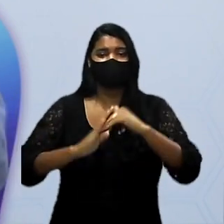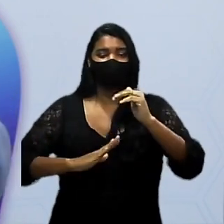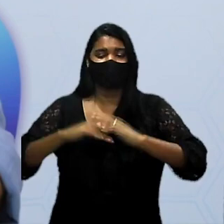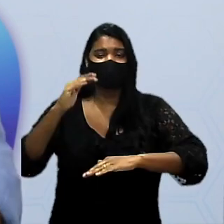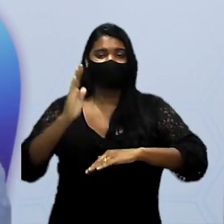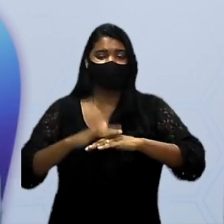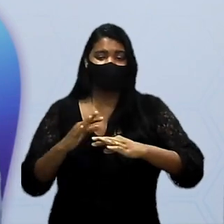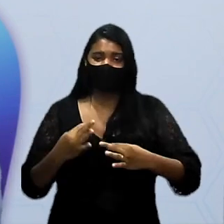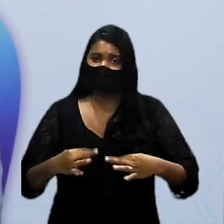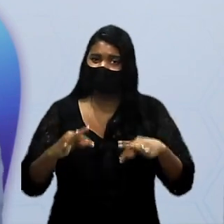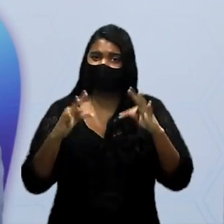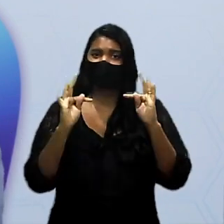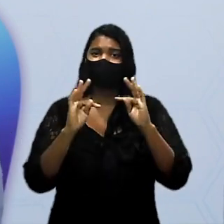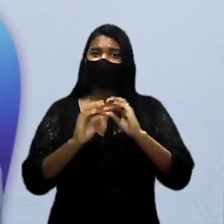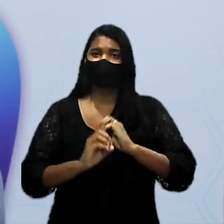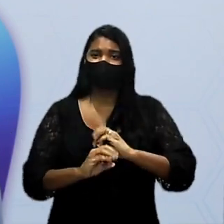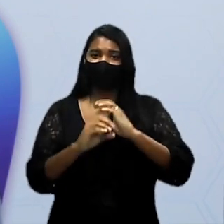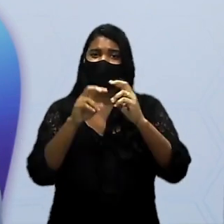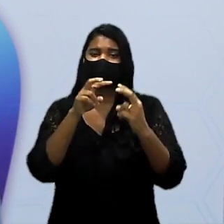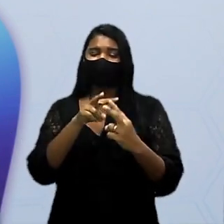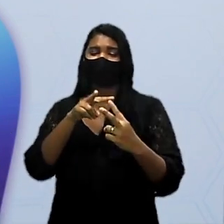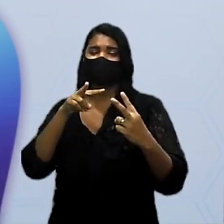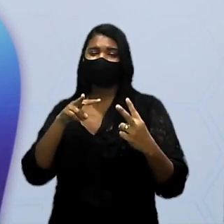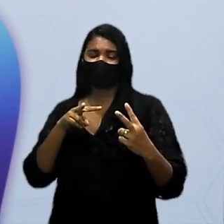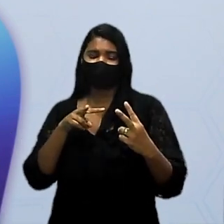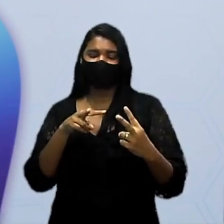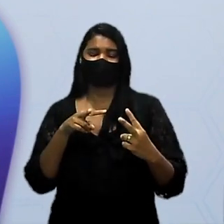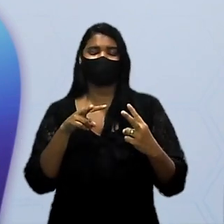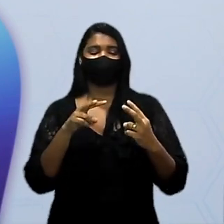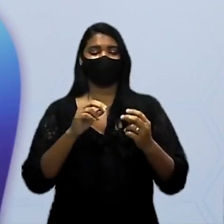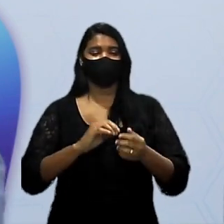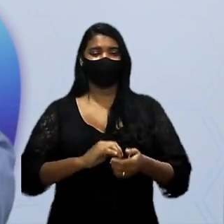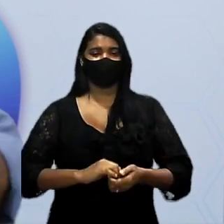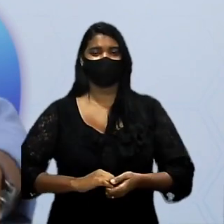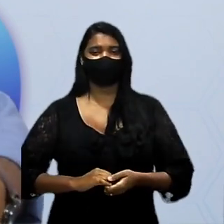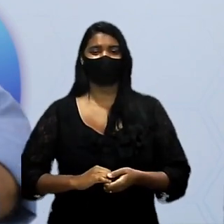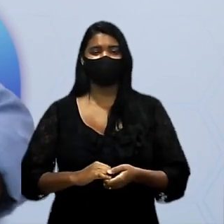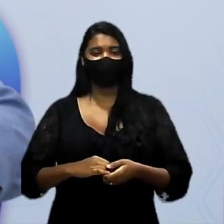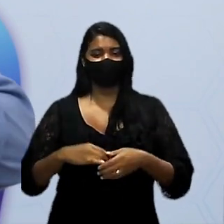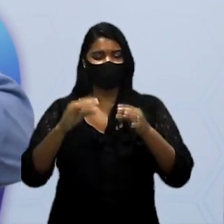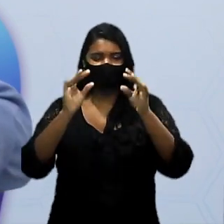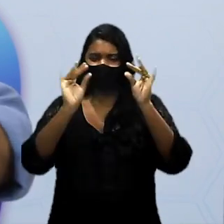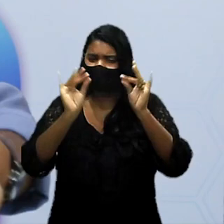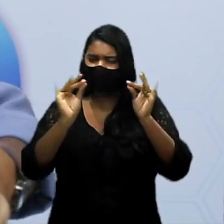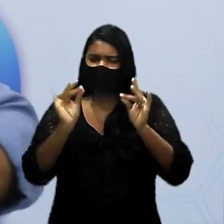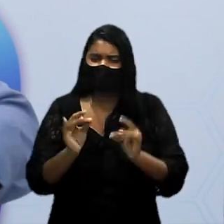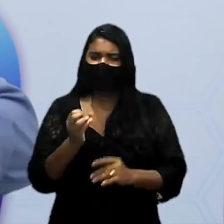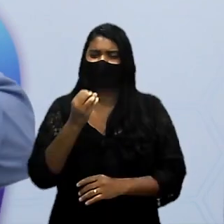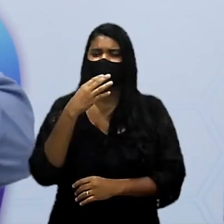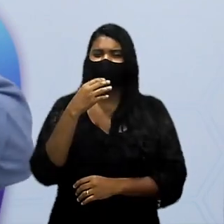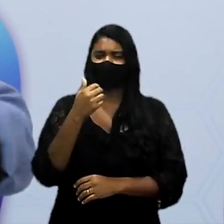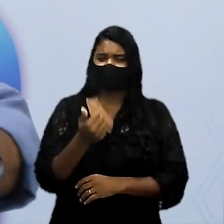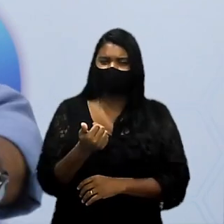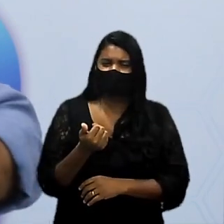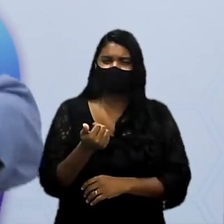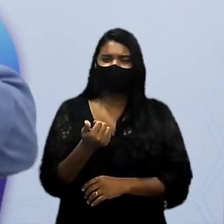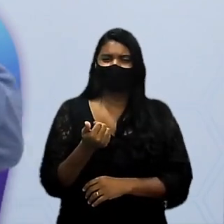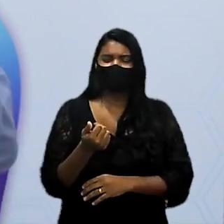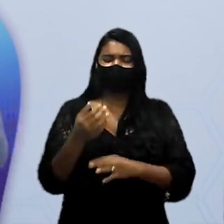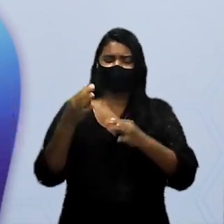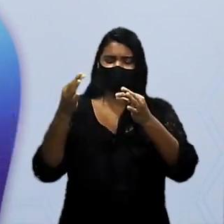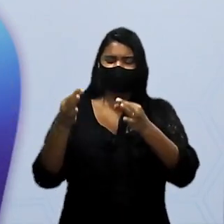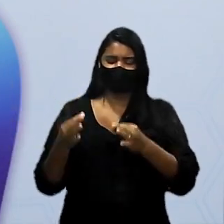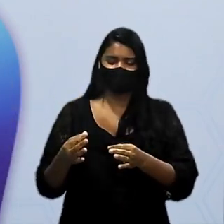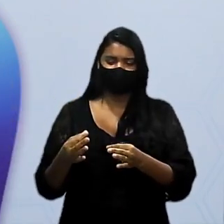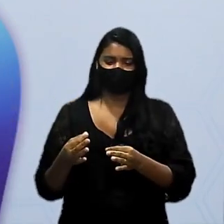capacitado para exercer essa função de forma muito exemplar, de uma maneira muito boa, de uma maneira muito coerente e